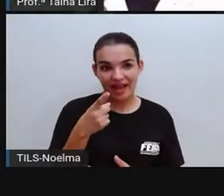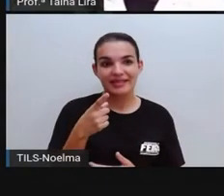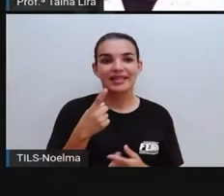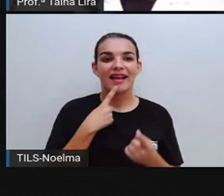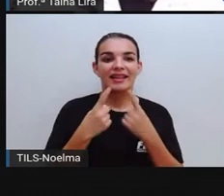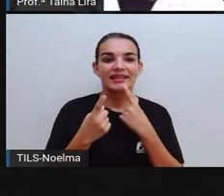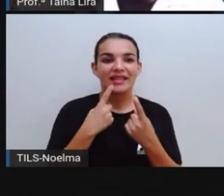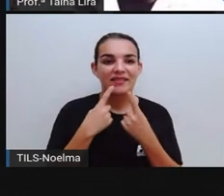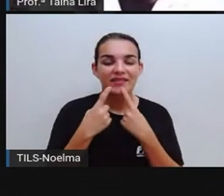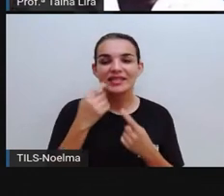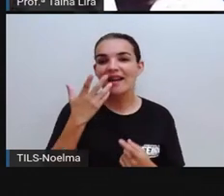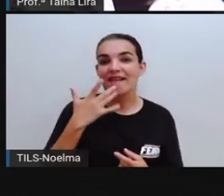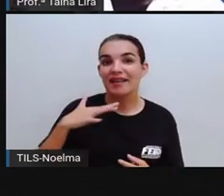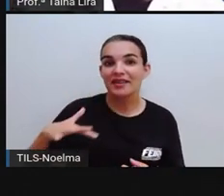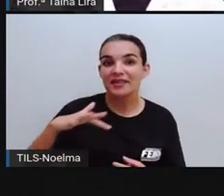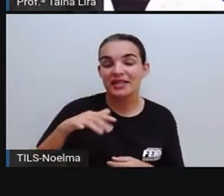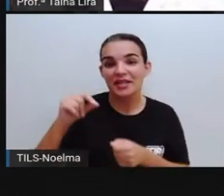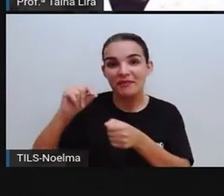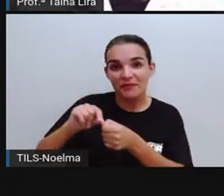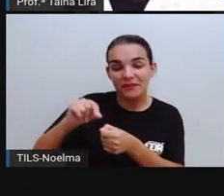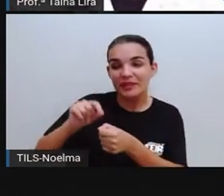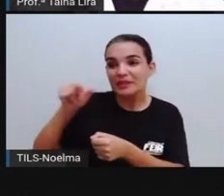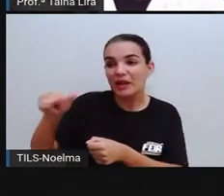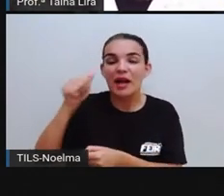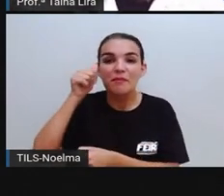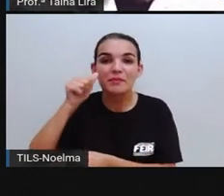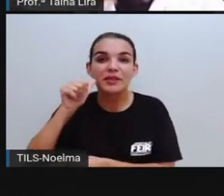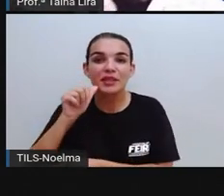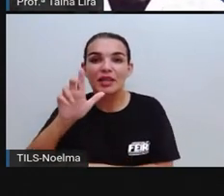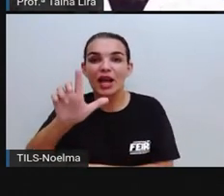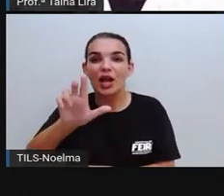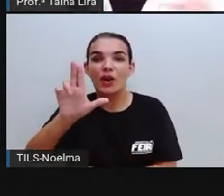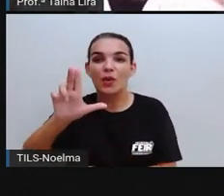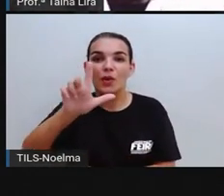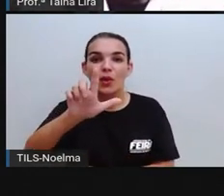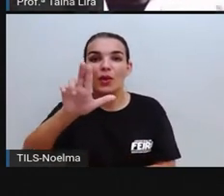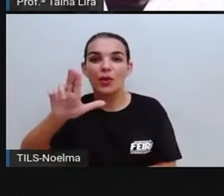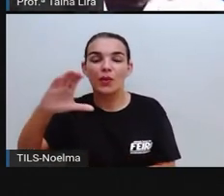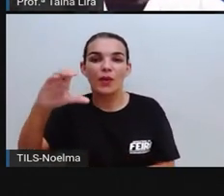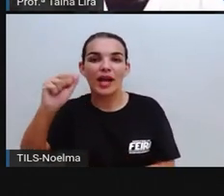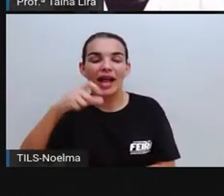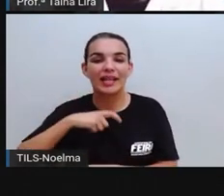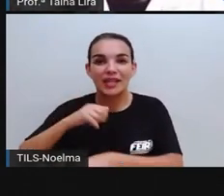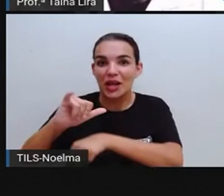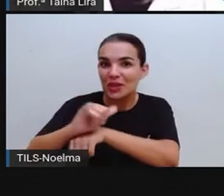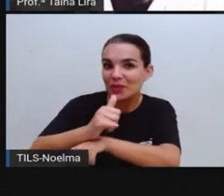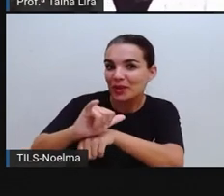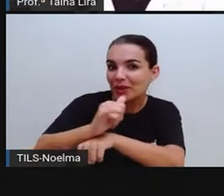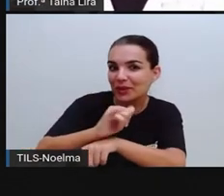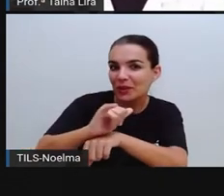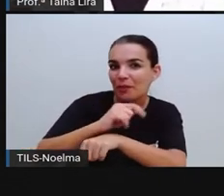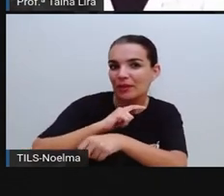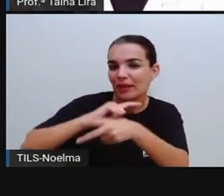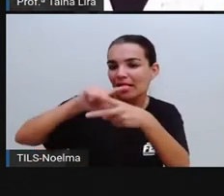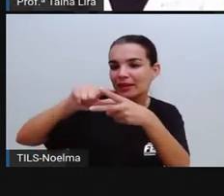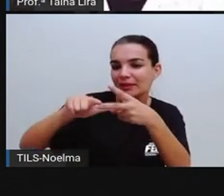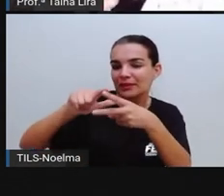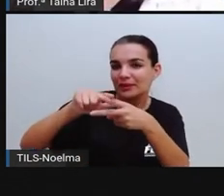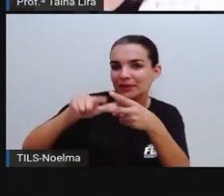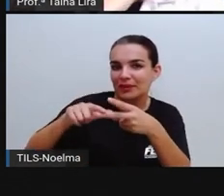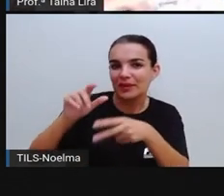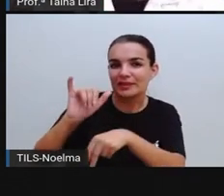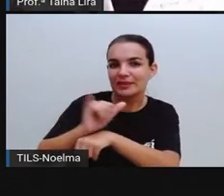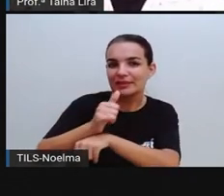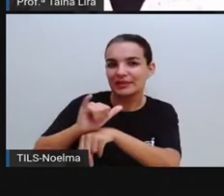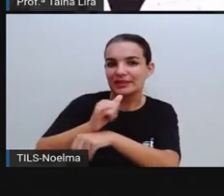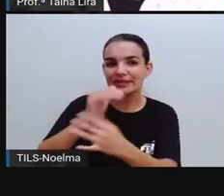criança fez aí com o Luluca, né? Que é a menina que tem aí um canal no YouTube. Tem, na verdade, ela tem 2, né? Que ela fala aí na